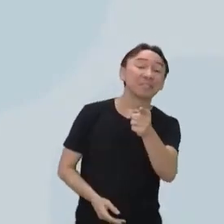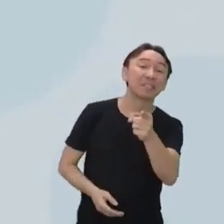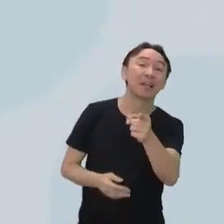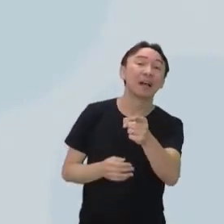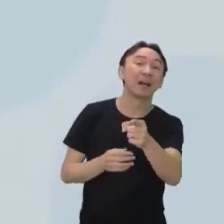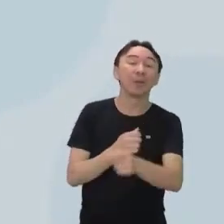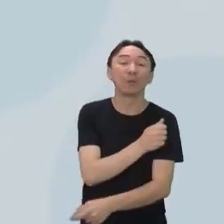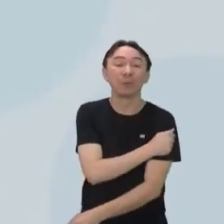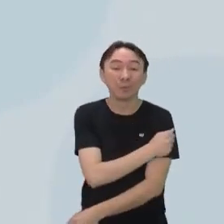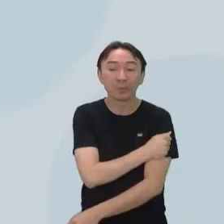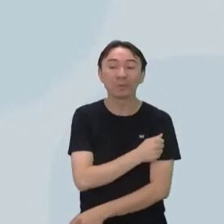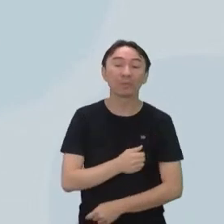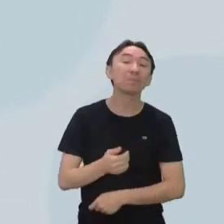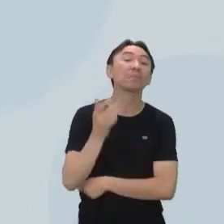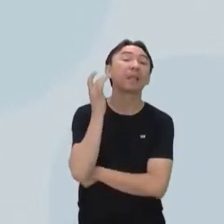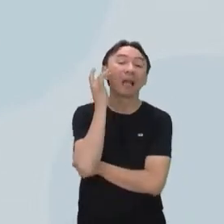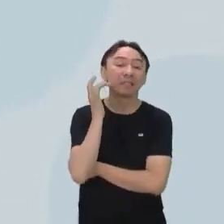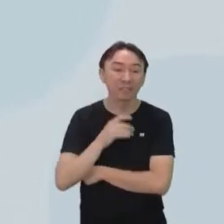A aqui